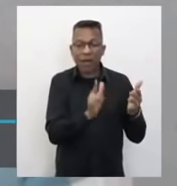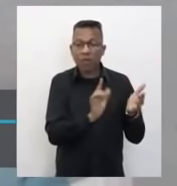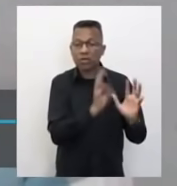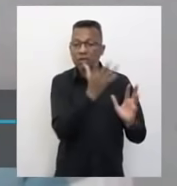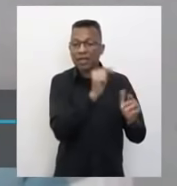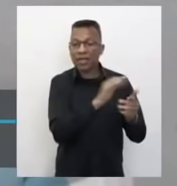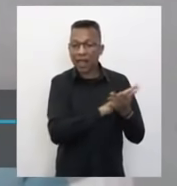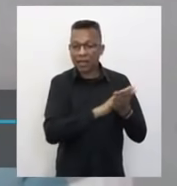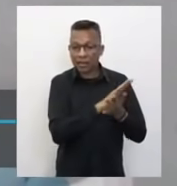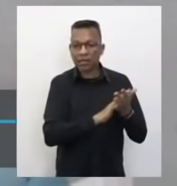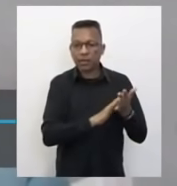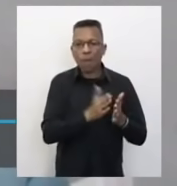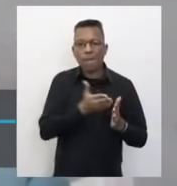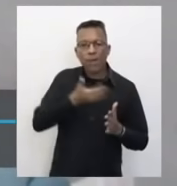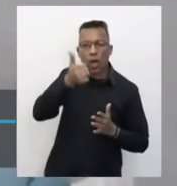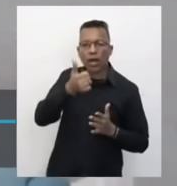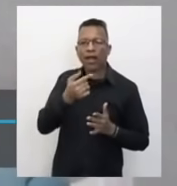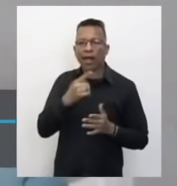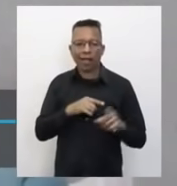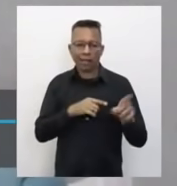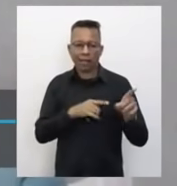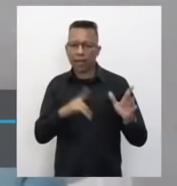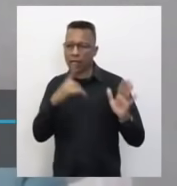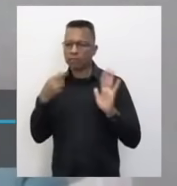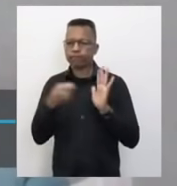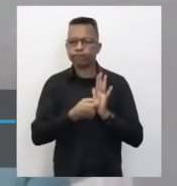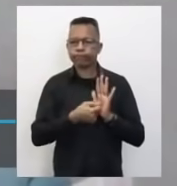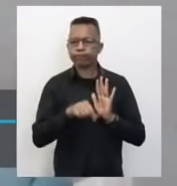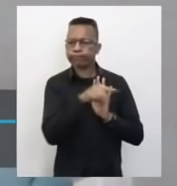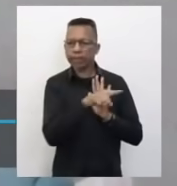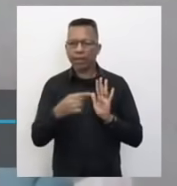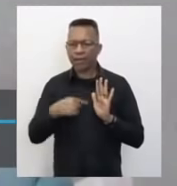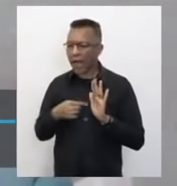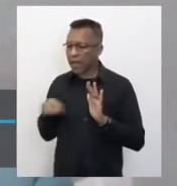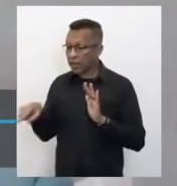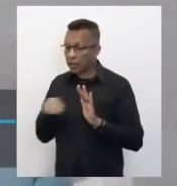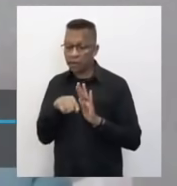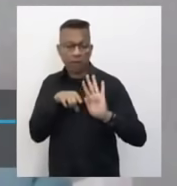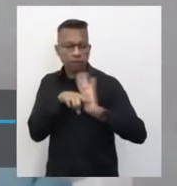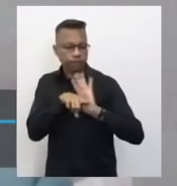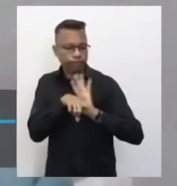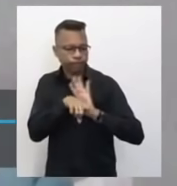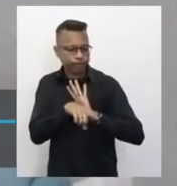vale a pena mesmo é a denúncia, porque a denúncia ela é investigada por poderes